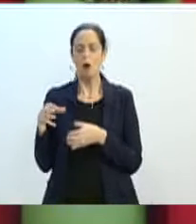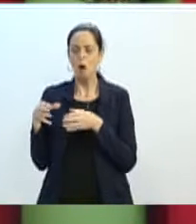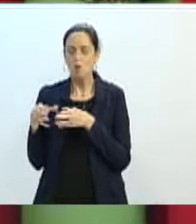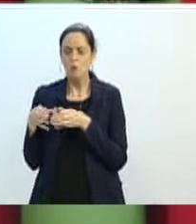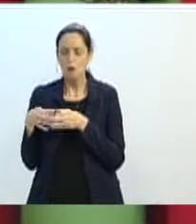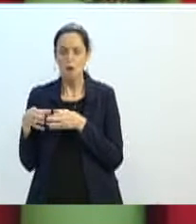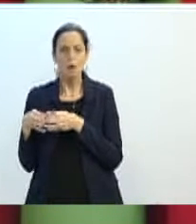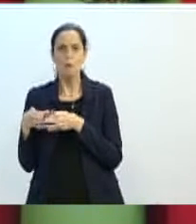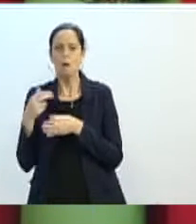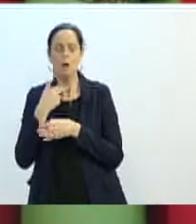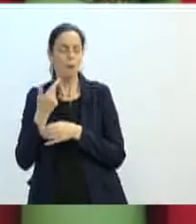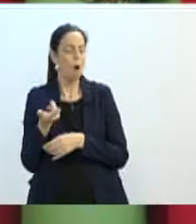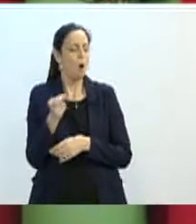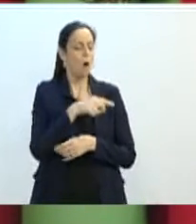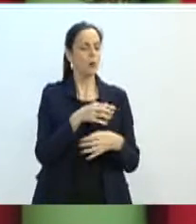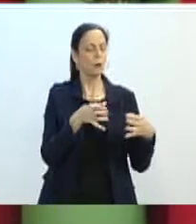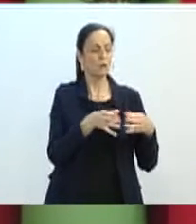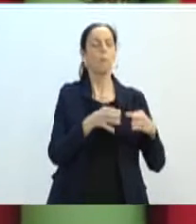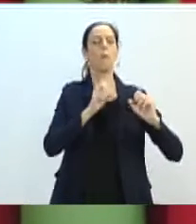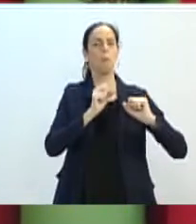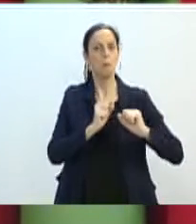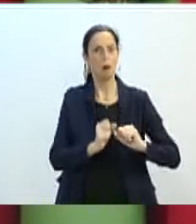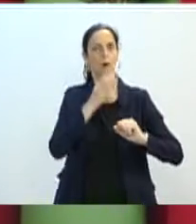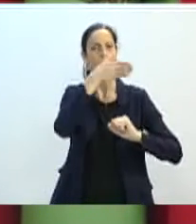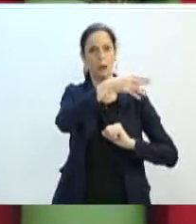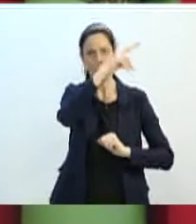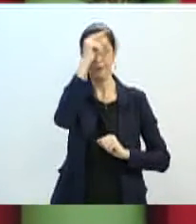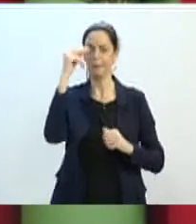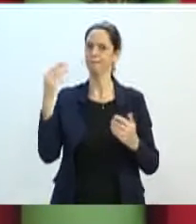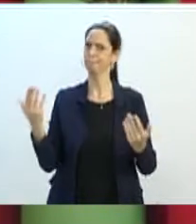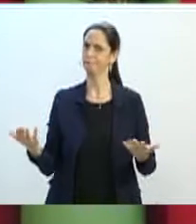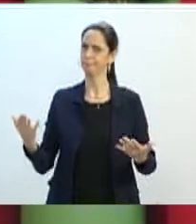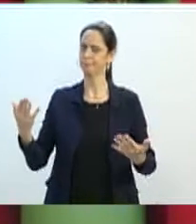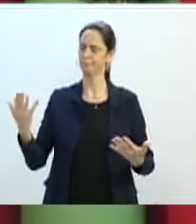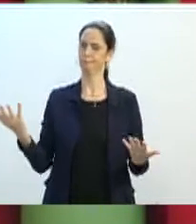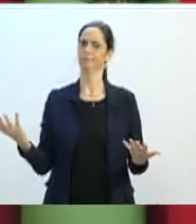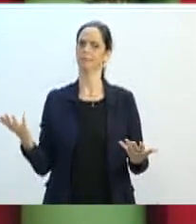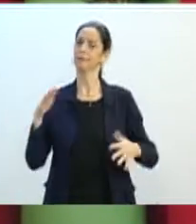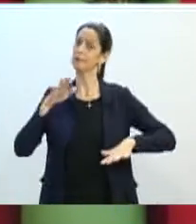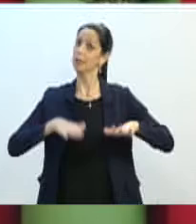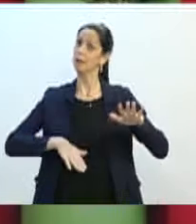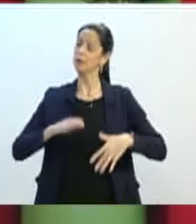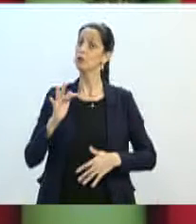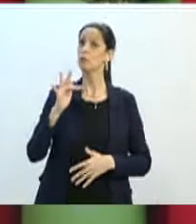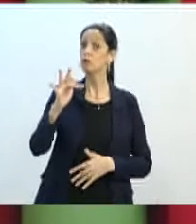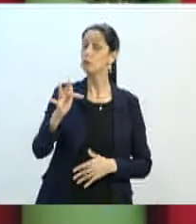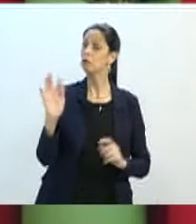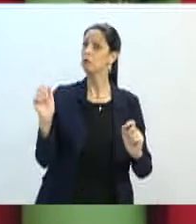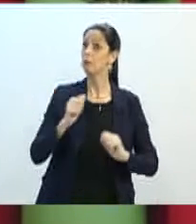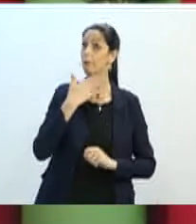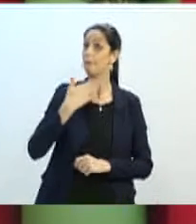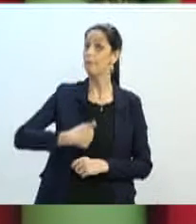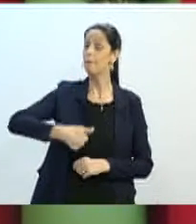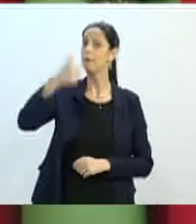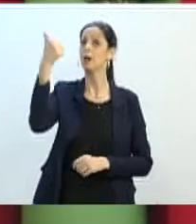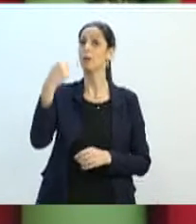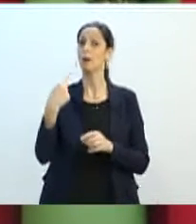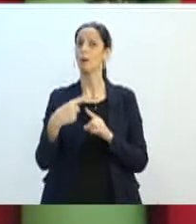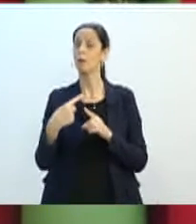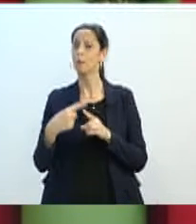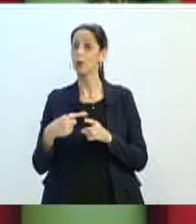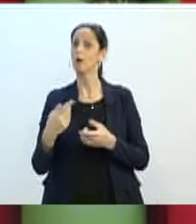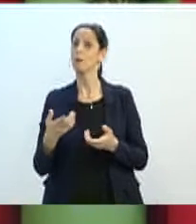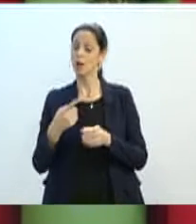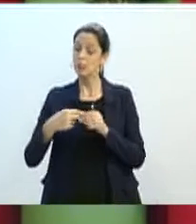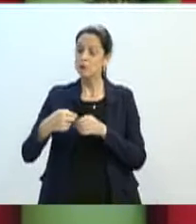informações e esse é o procedimento que vem reinando aqui na cidade talvez quem sabe mais para frente a gente pode mudar não é uma cidade que sonha em